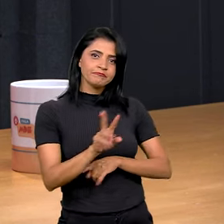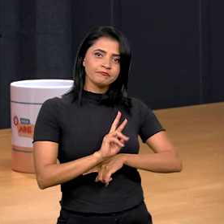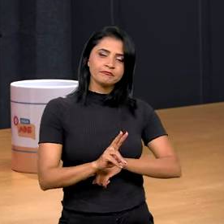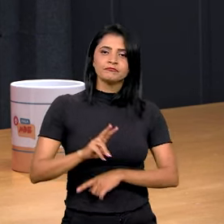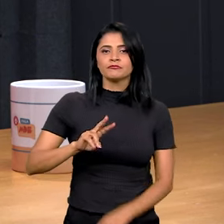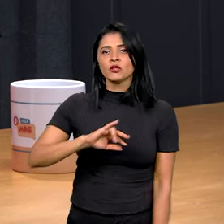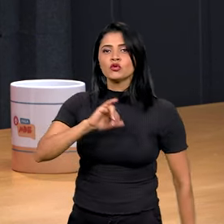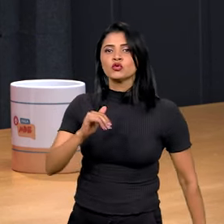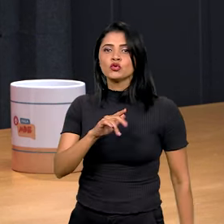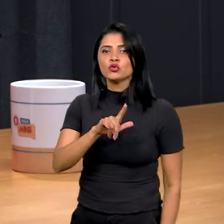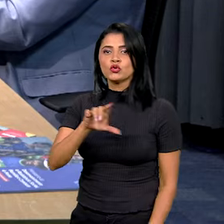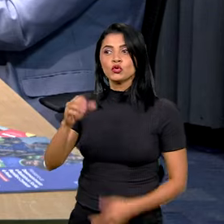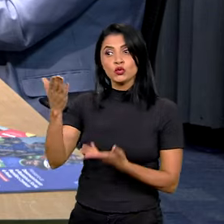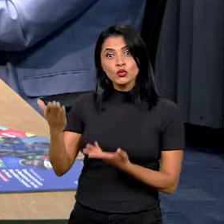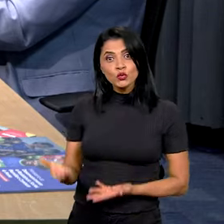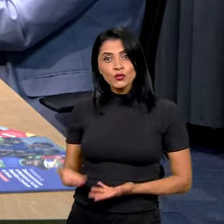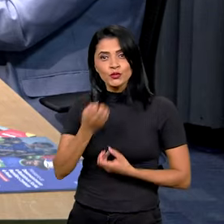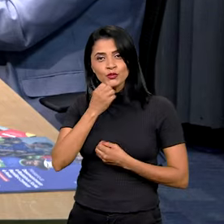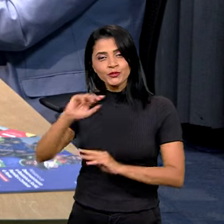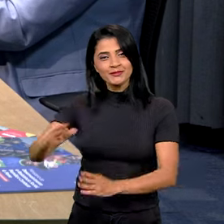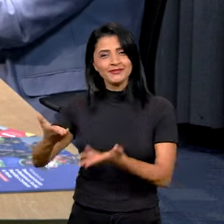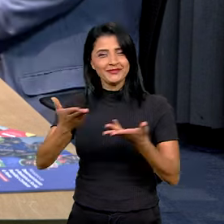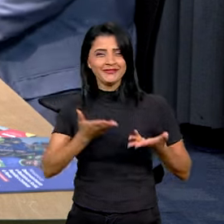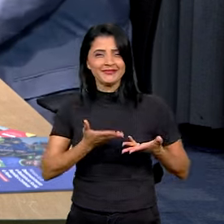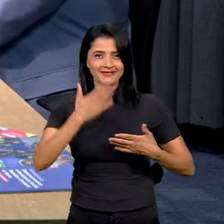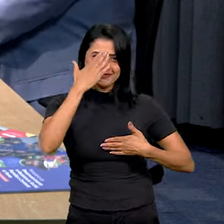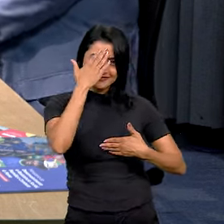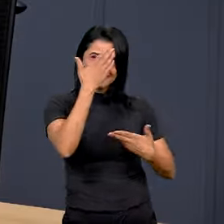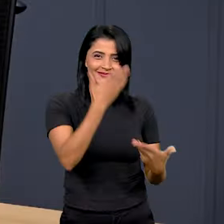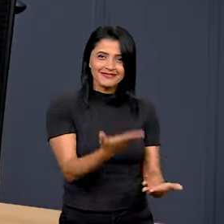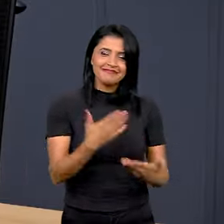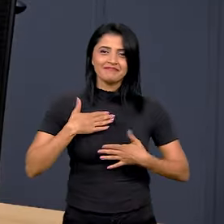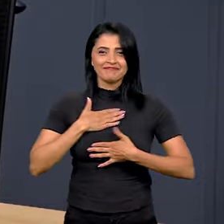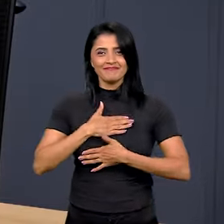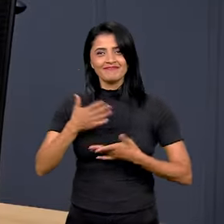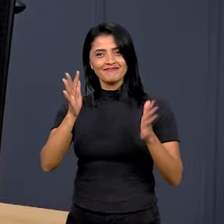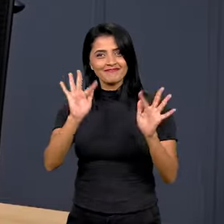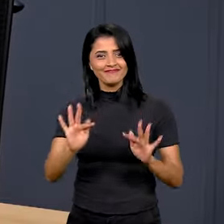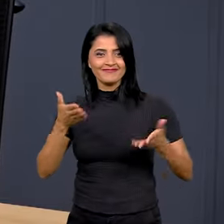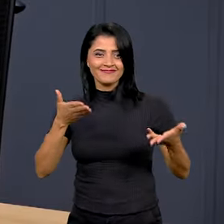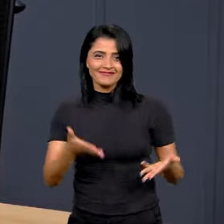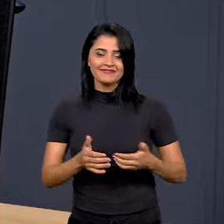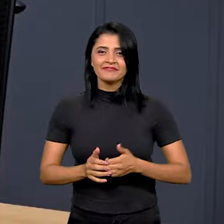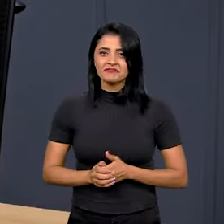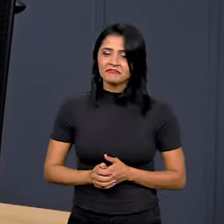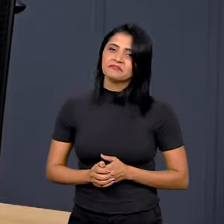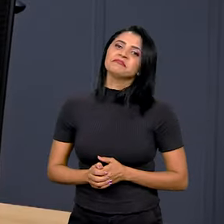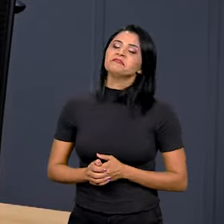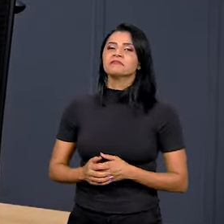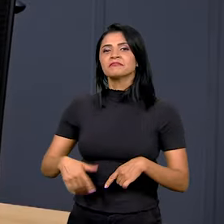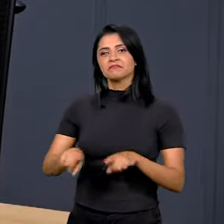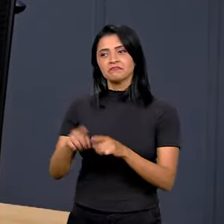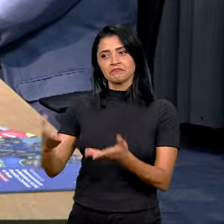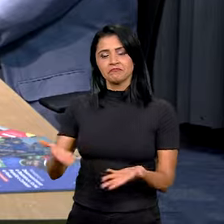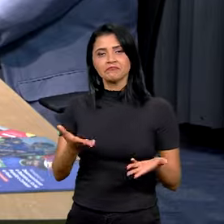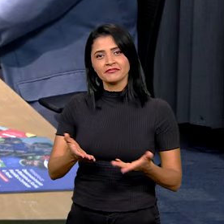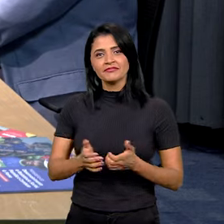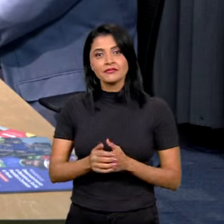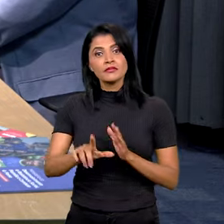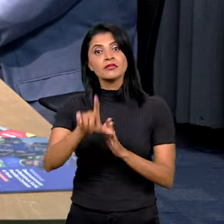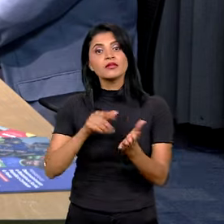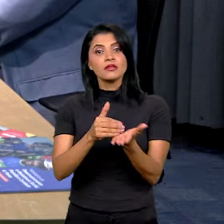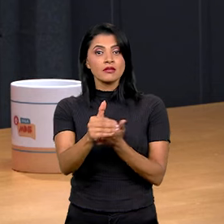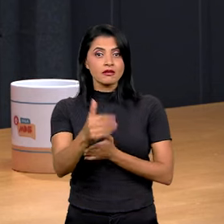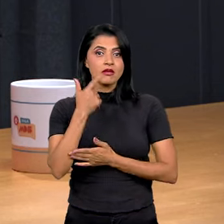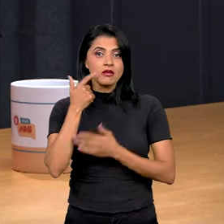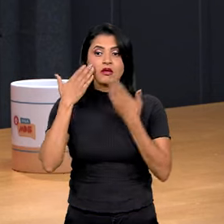MDS João Paulo Santos bem-vindo Obrigado Érica é um prazer estar contigo aqui é um prazer recebê-lo aqui antes